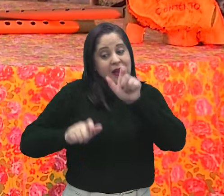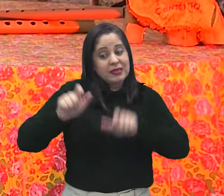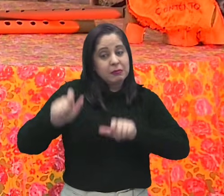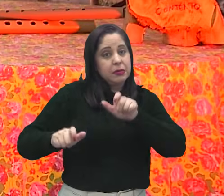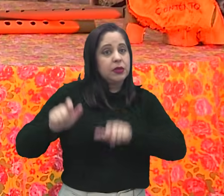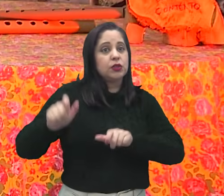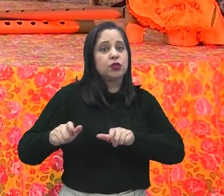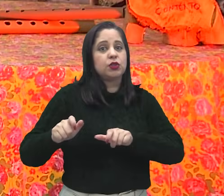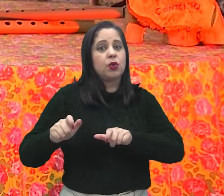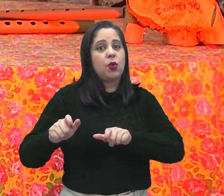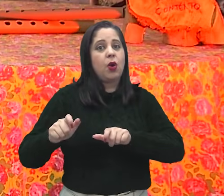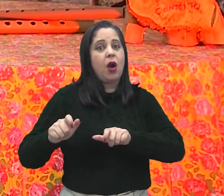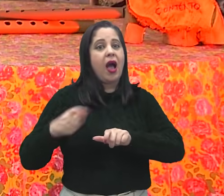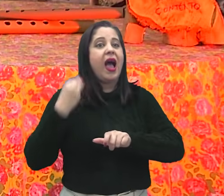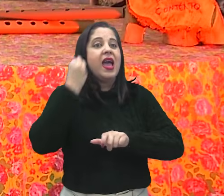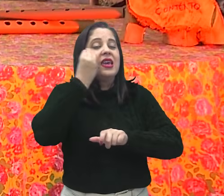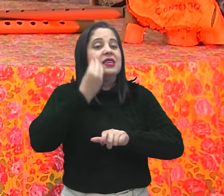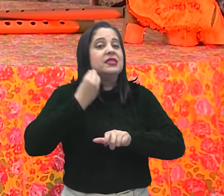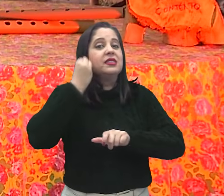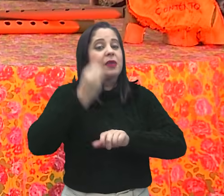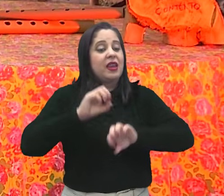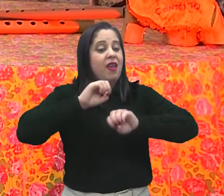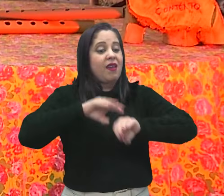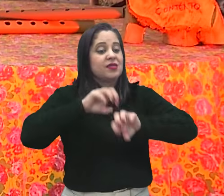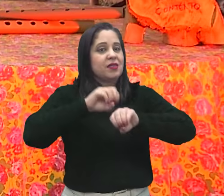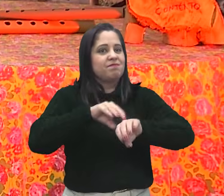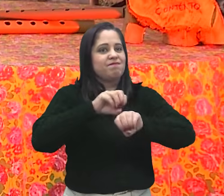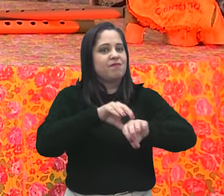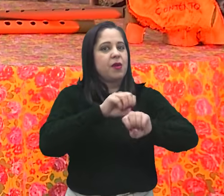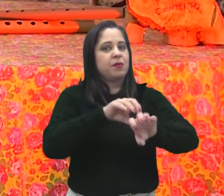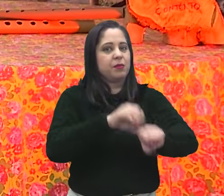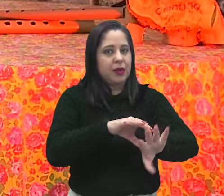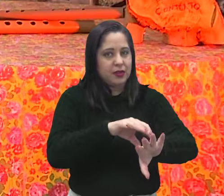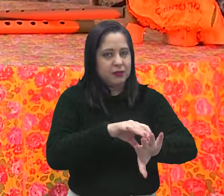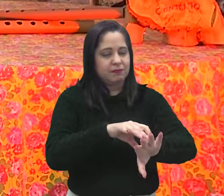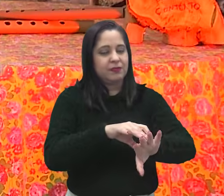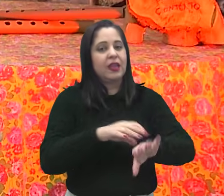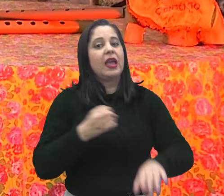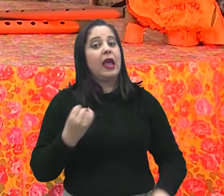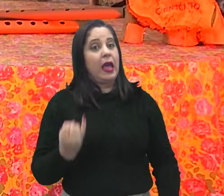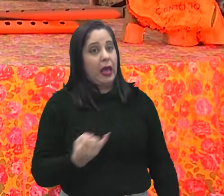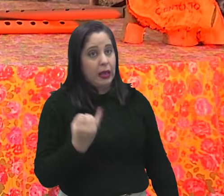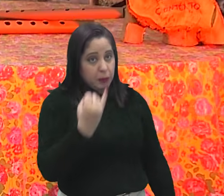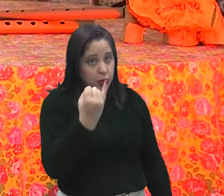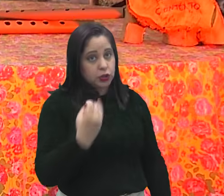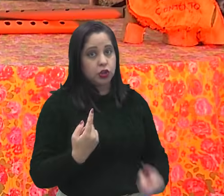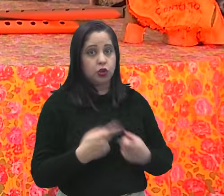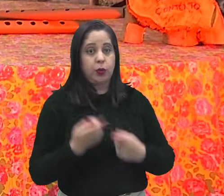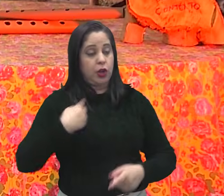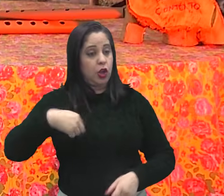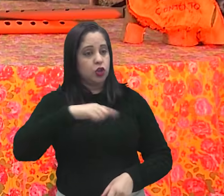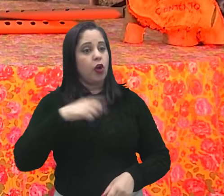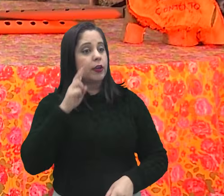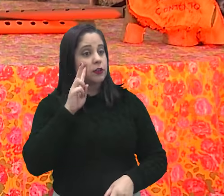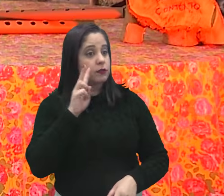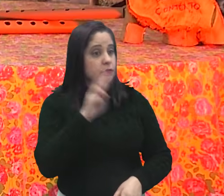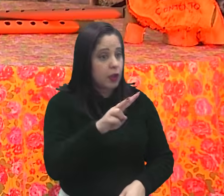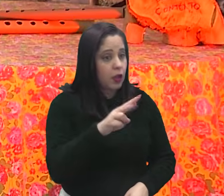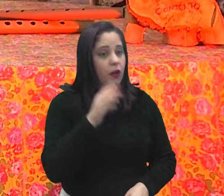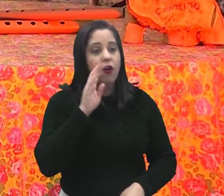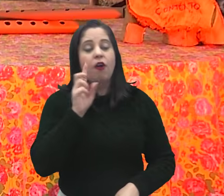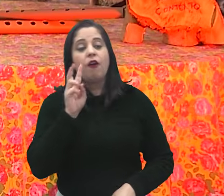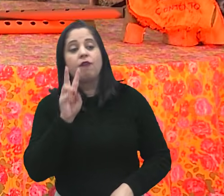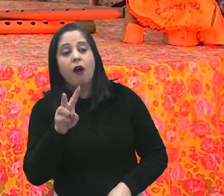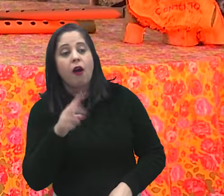os trabalhos de campo são muito importantes, porque a gente vai ao campo, vai identificando os saberes das pessoas, as potencialidades